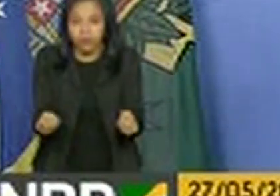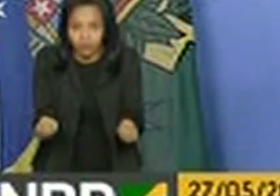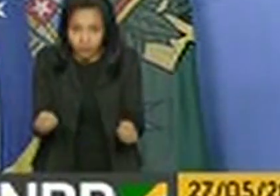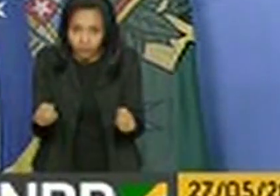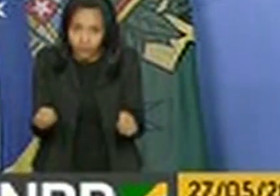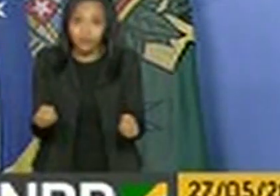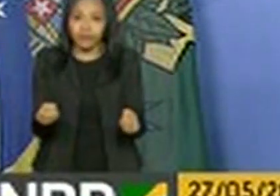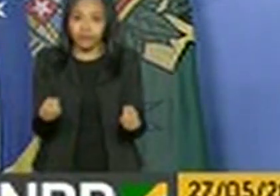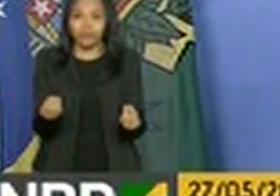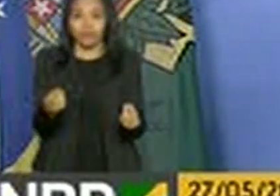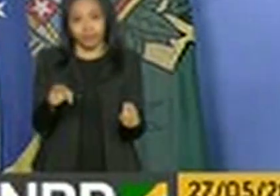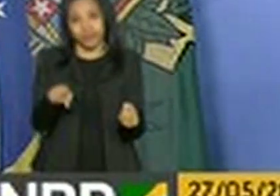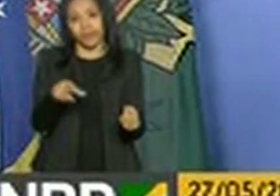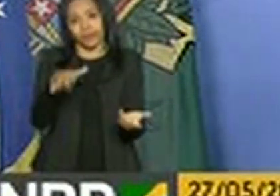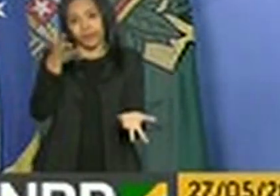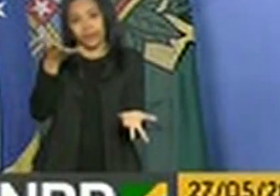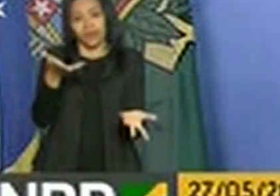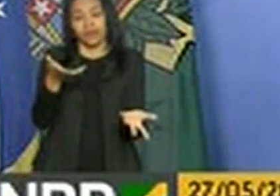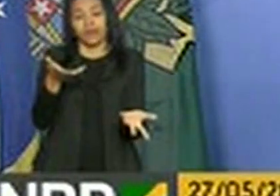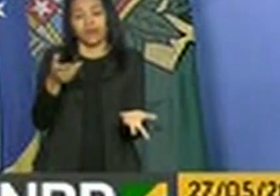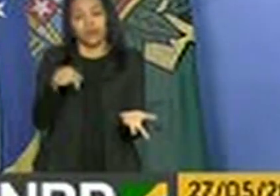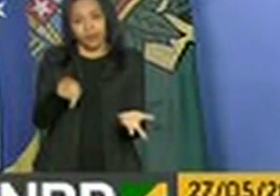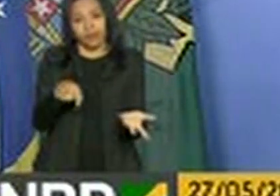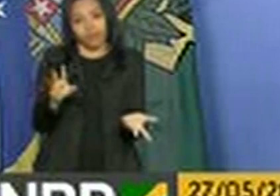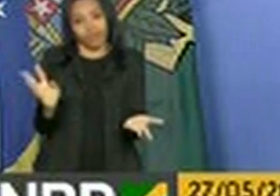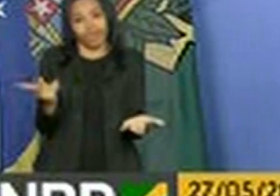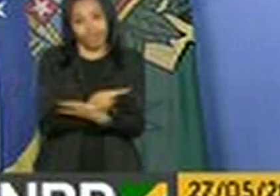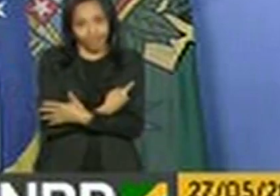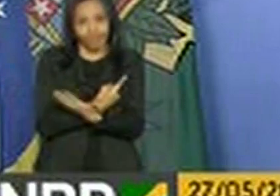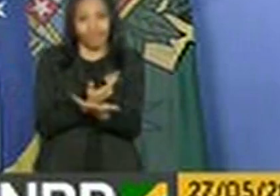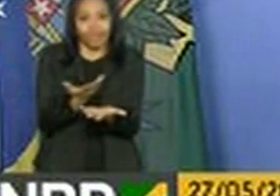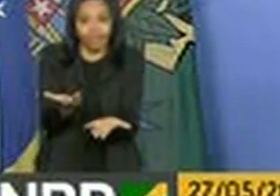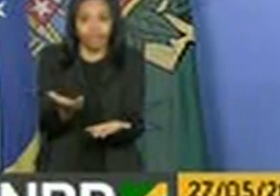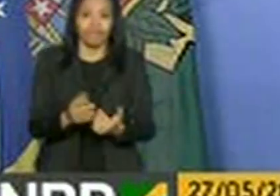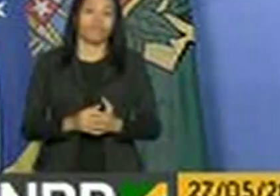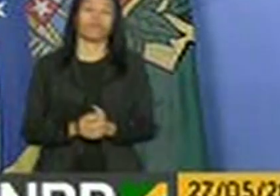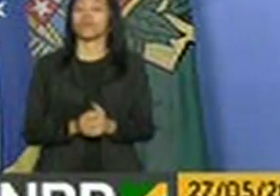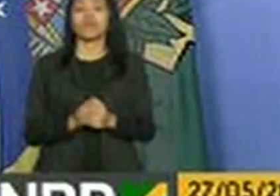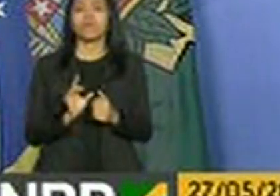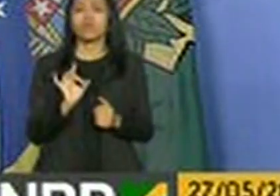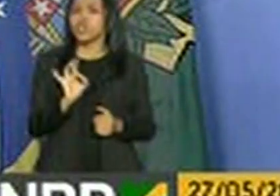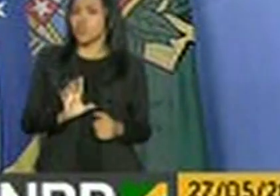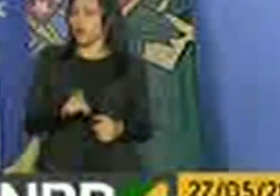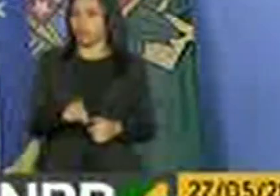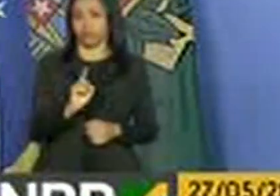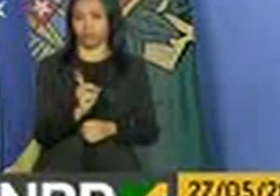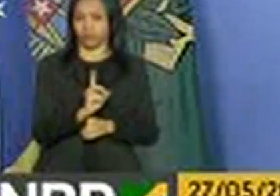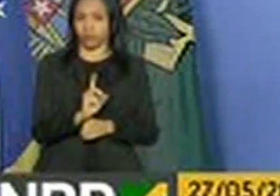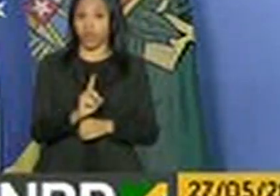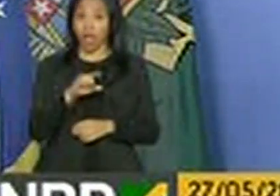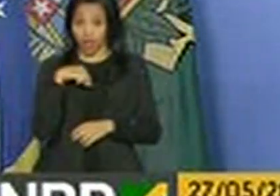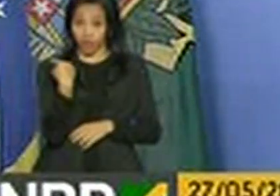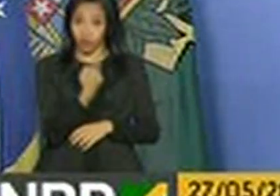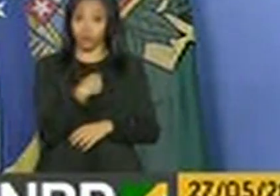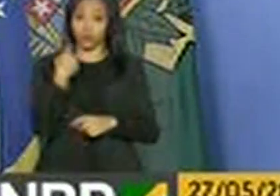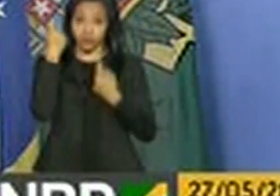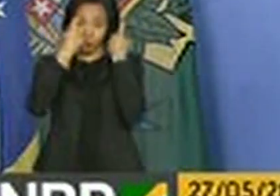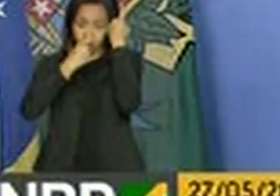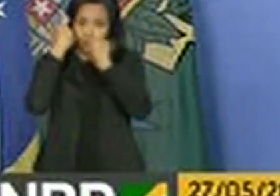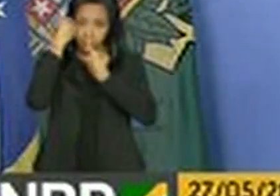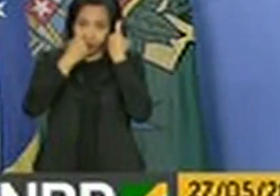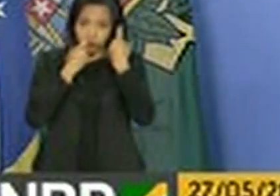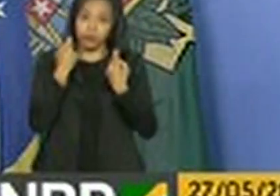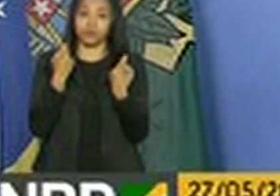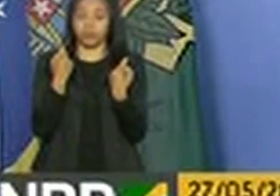esses que venham a perecer, esses animais que venham a perecer. Mas não é só isso. A nossa preocupação básica,